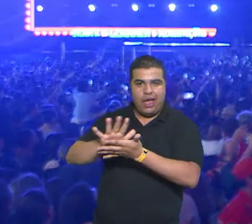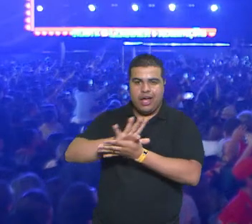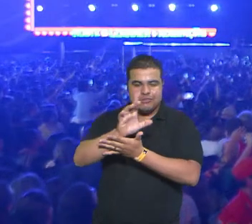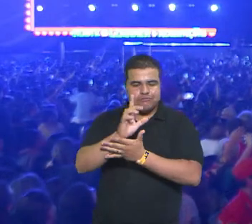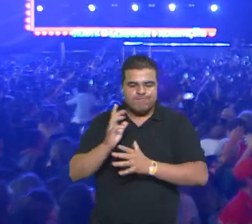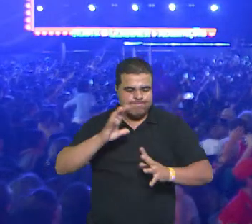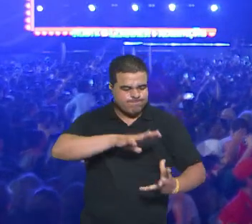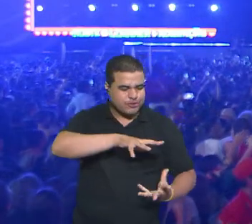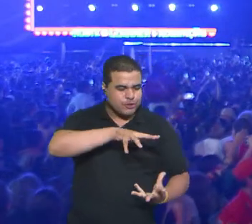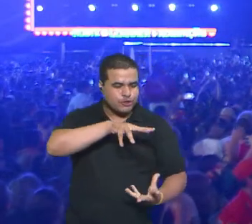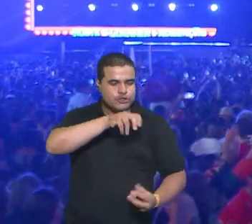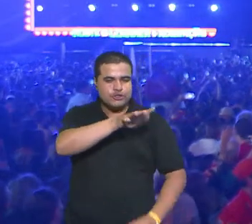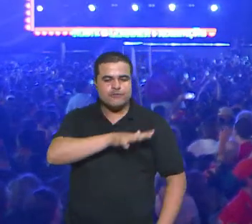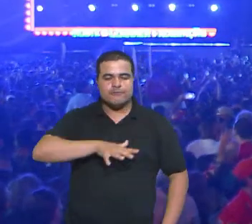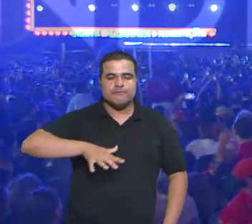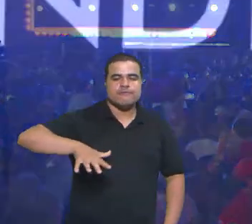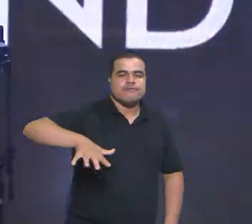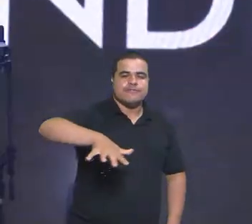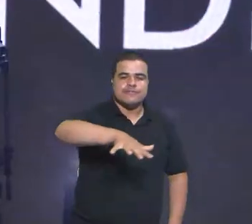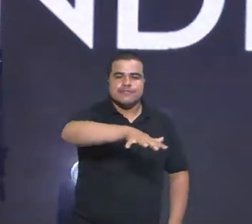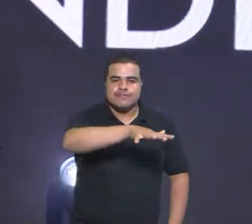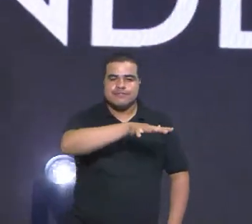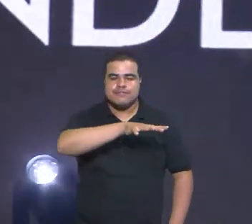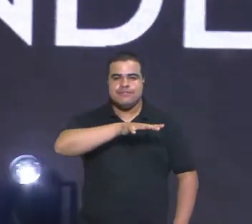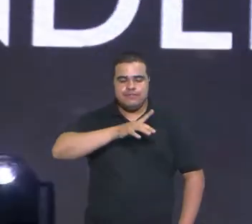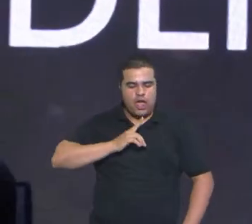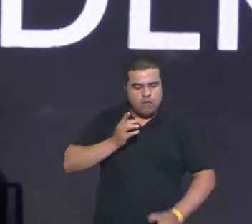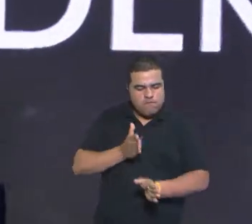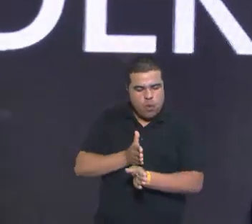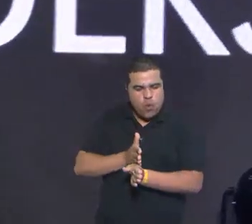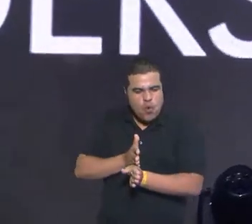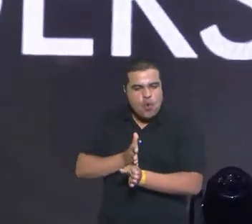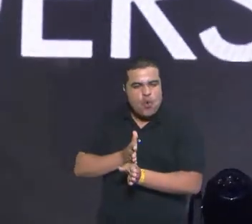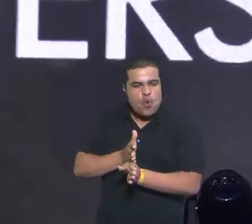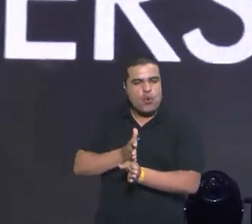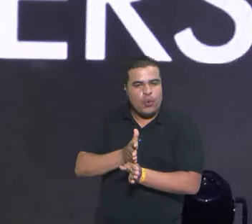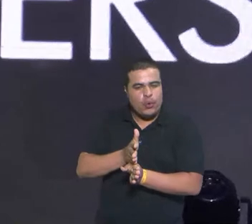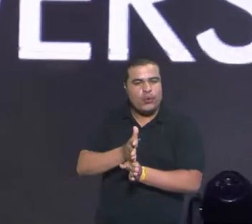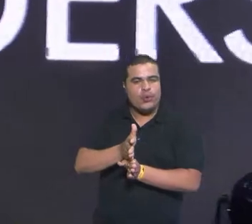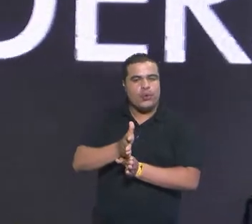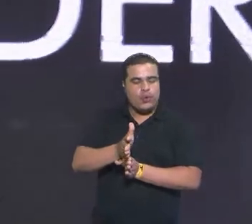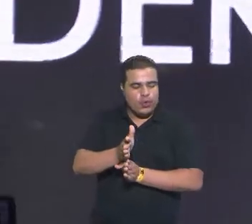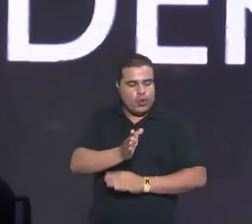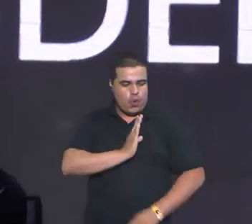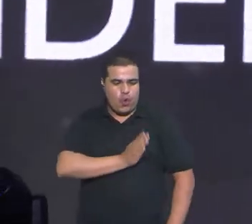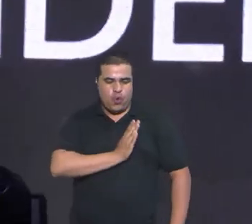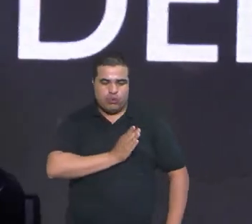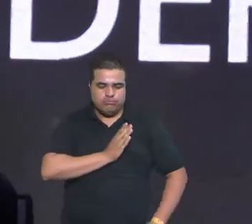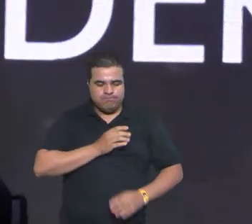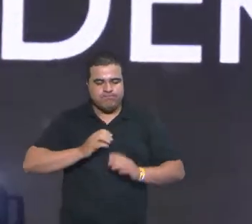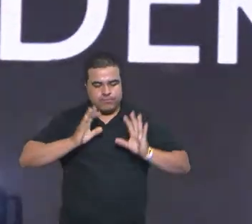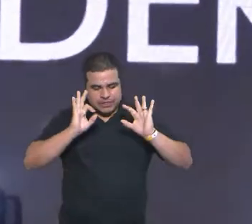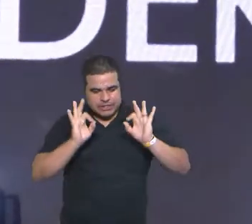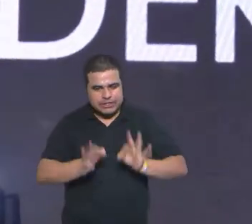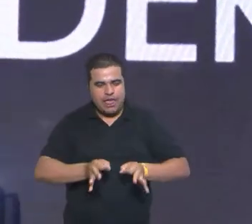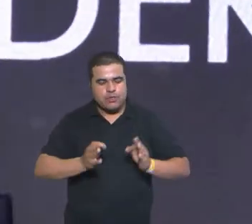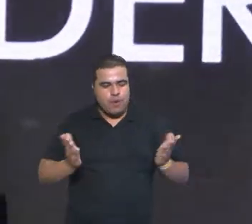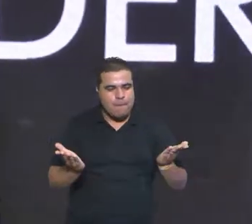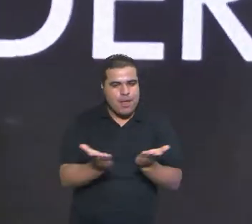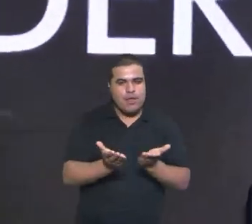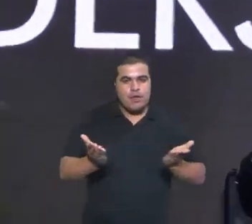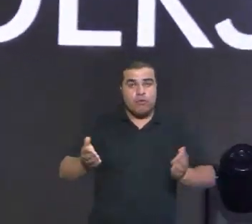sem sangue a terra guardei os meus pés o meu coração